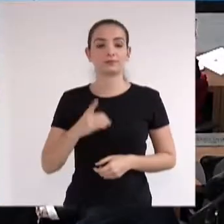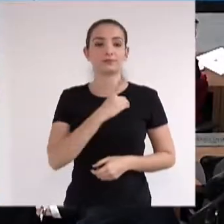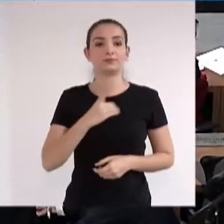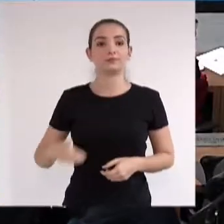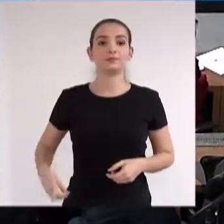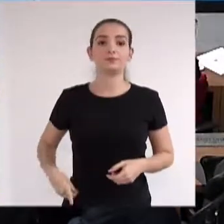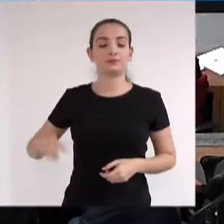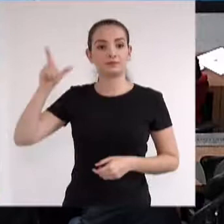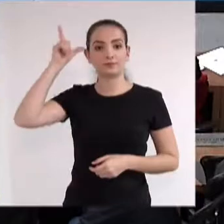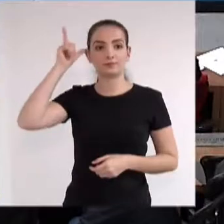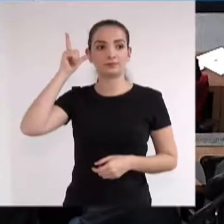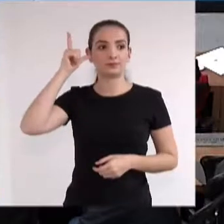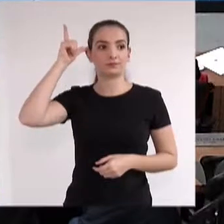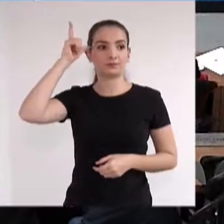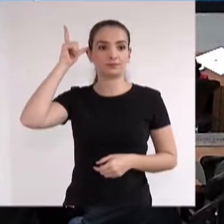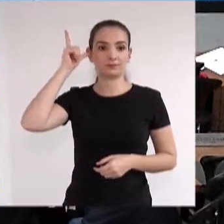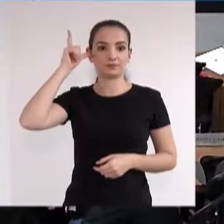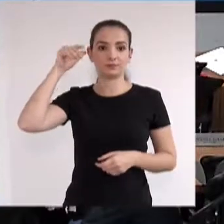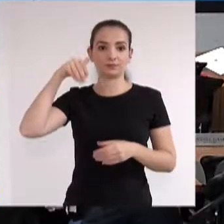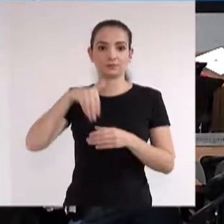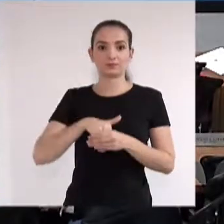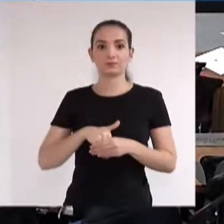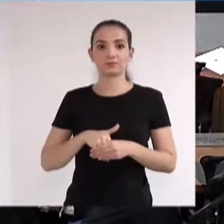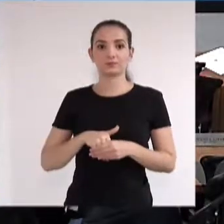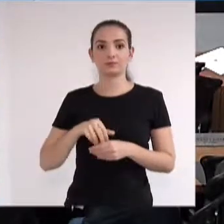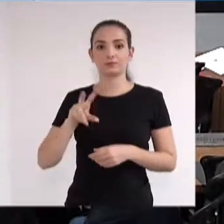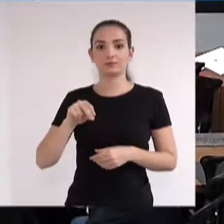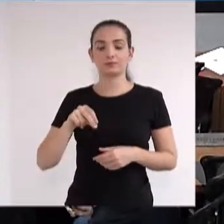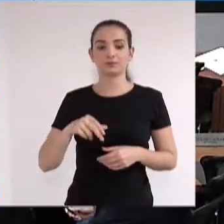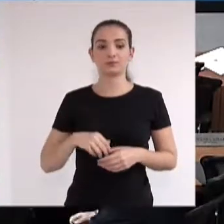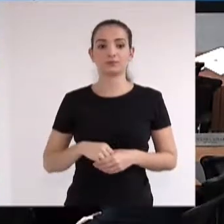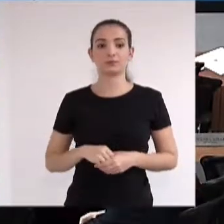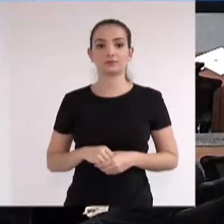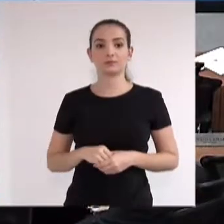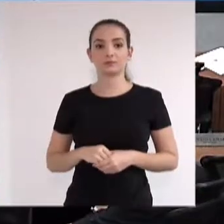Lídio Lopes. Deputado Lídio Lopes vota não.